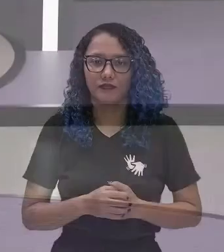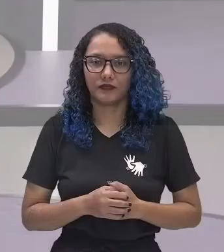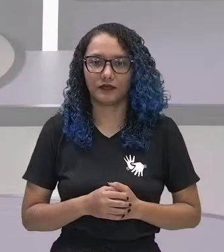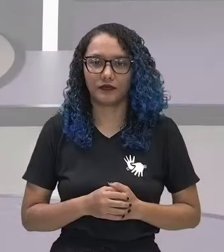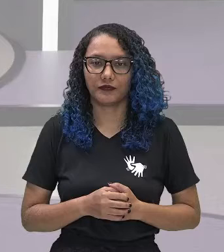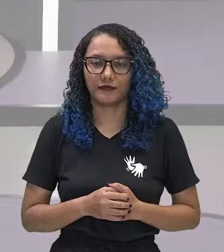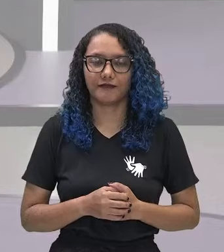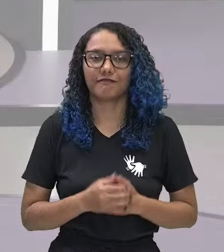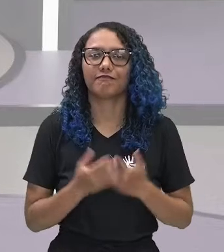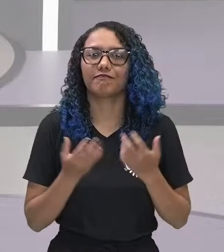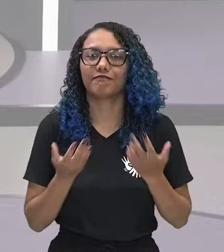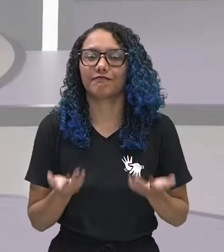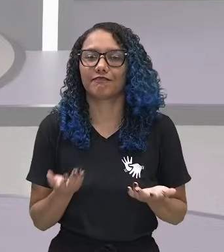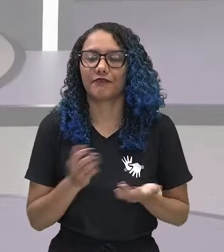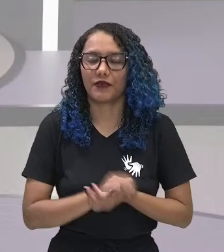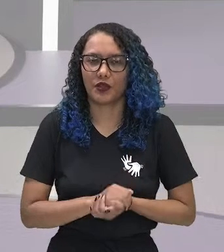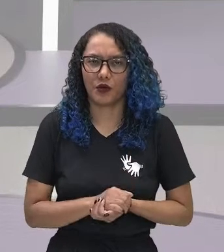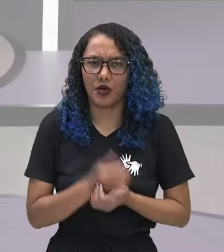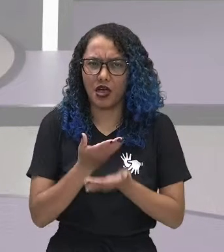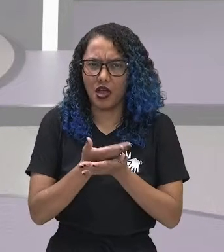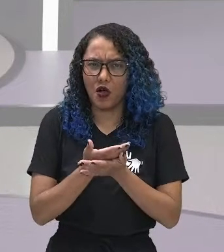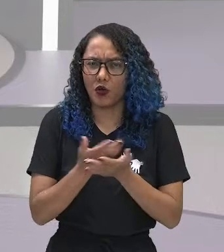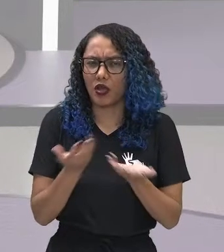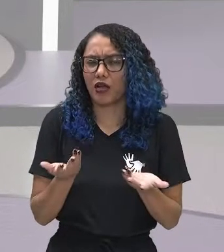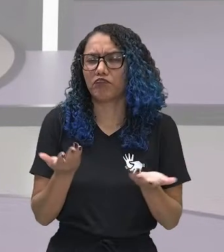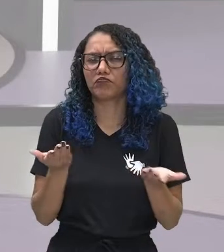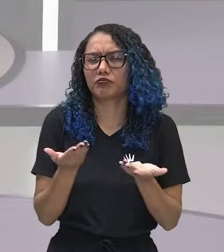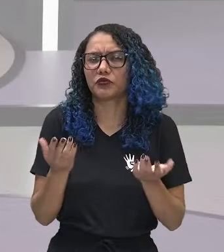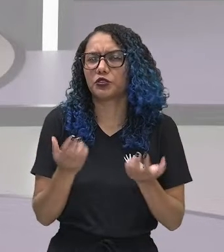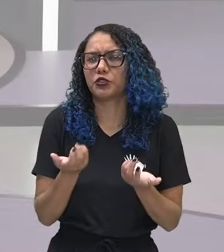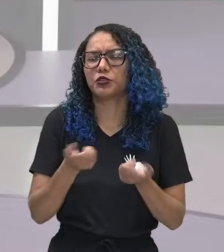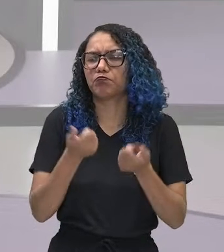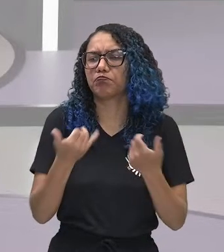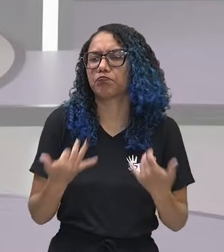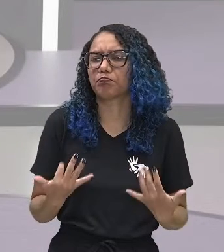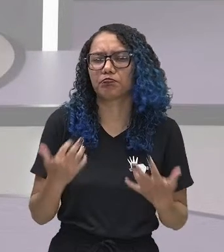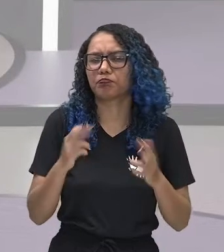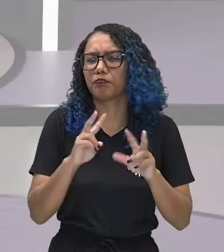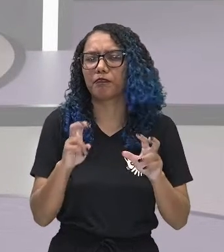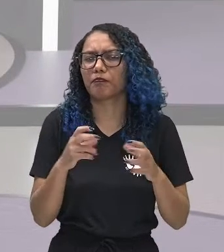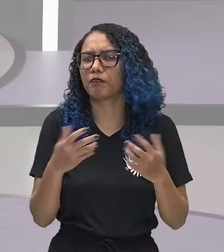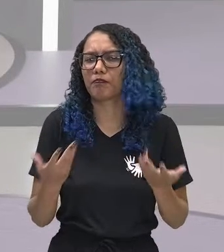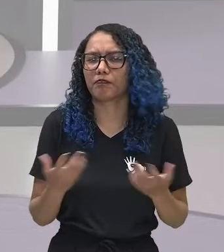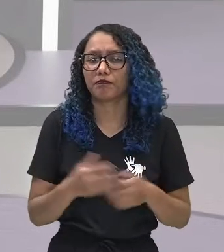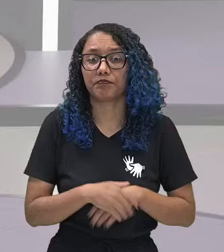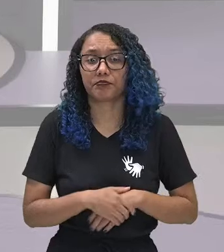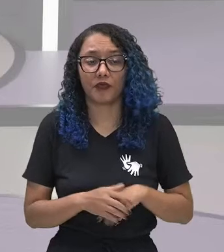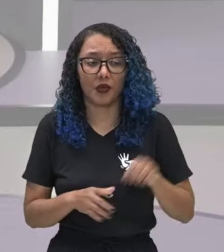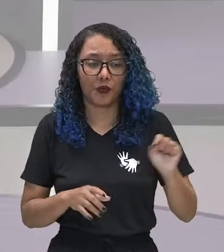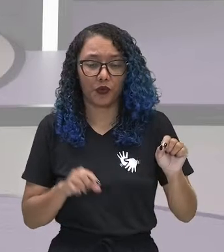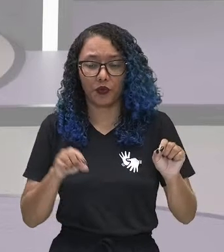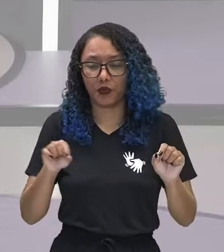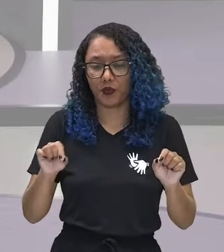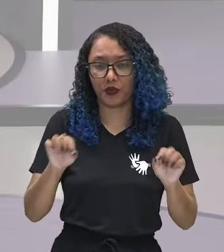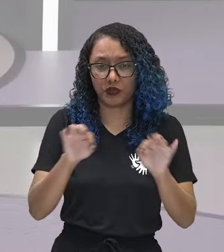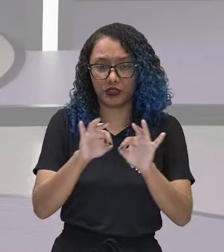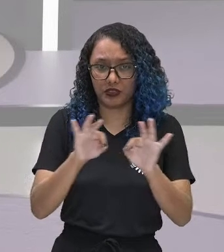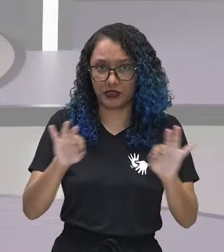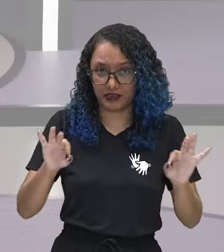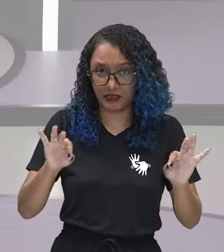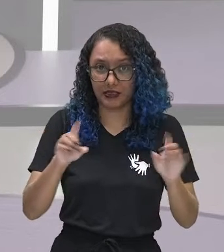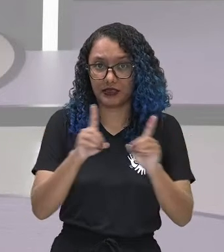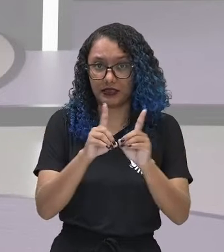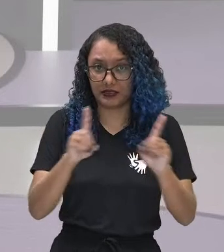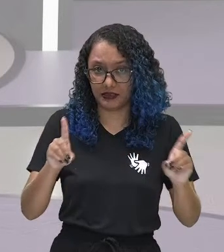Bem, pessoal, a nossa aula ela trata da distância entre dois pontos. Essa distância entre dois pontos você pode calcular de